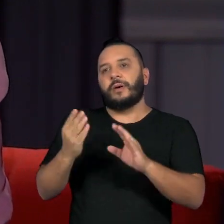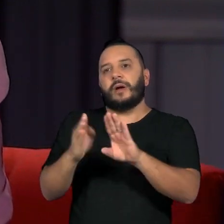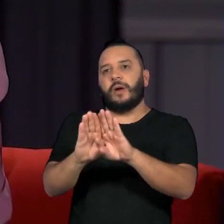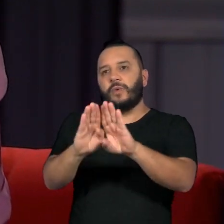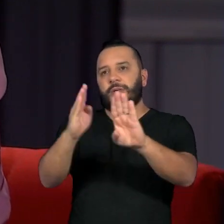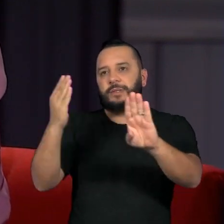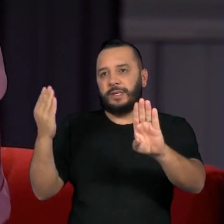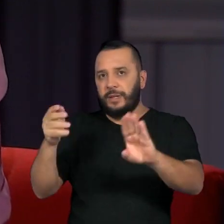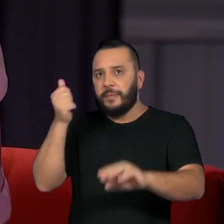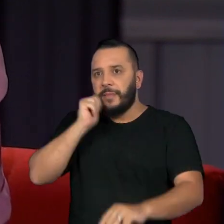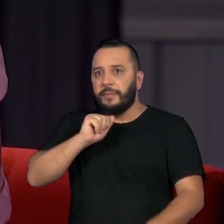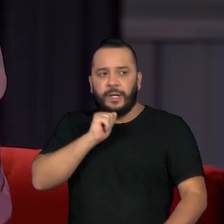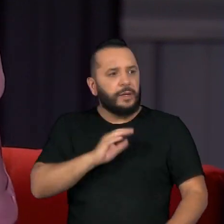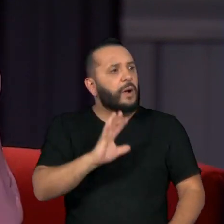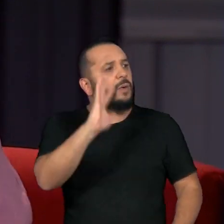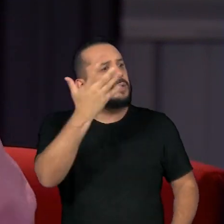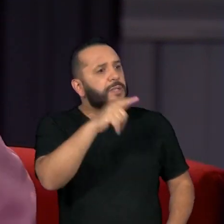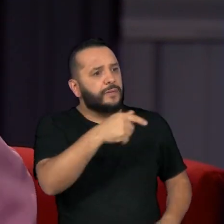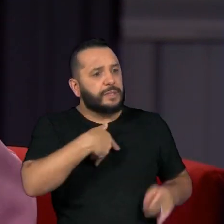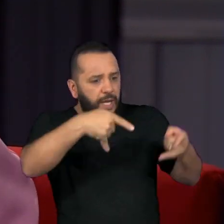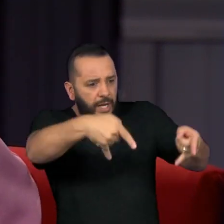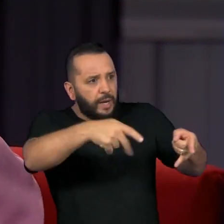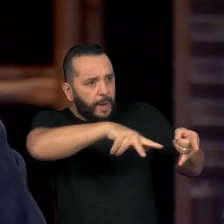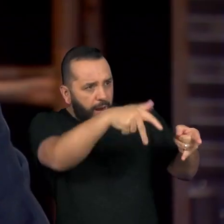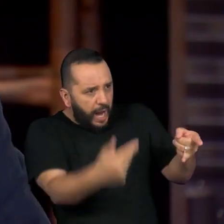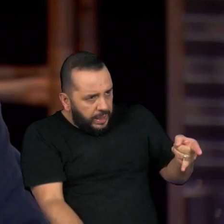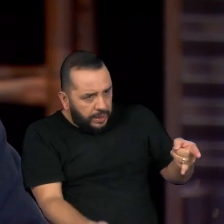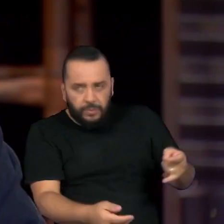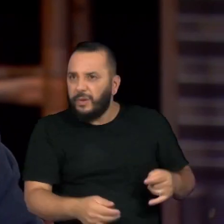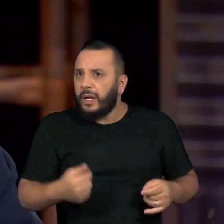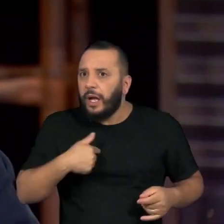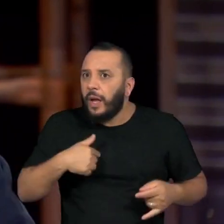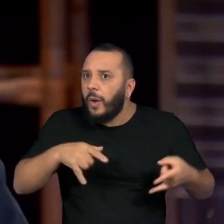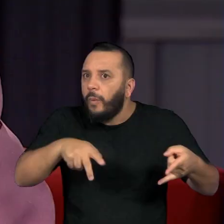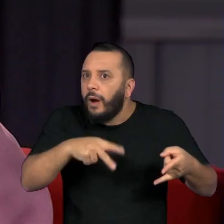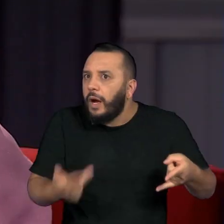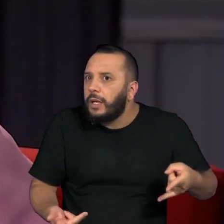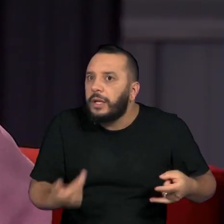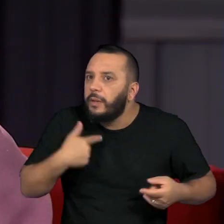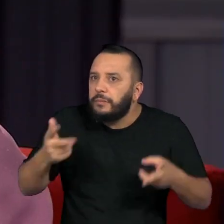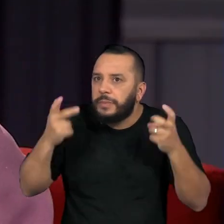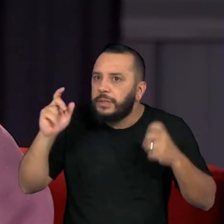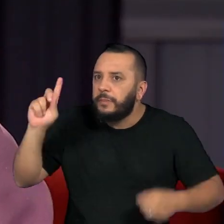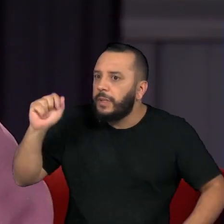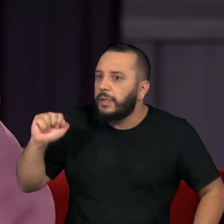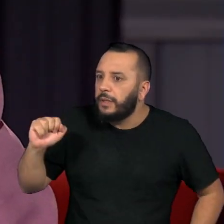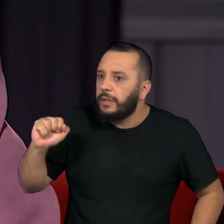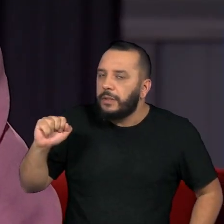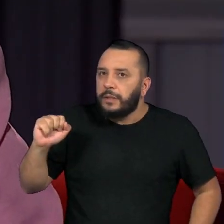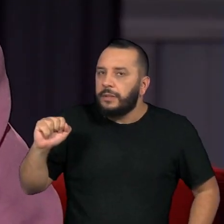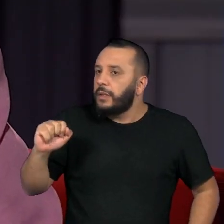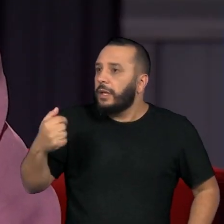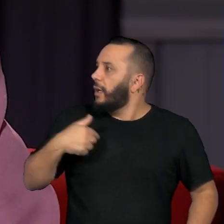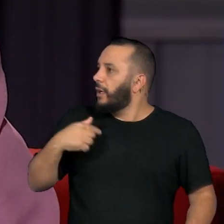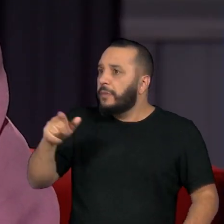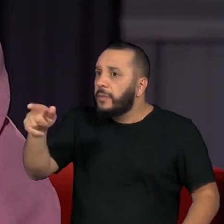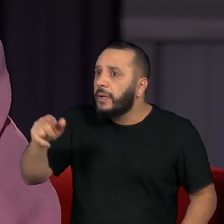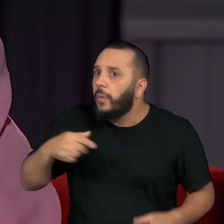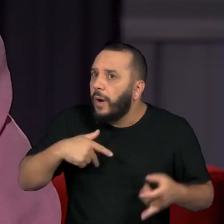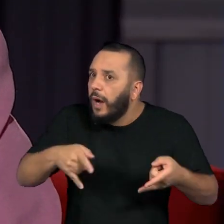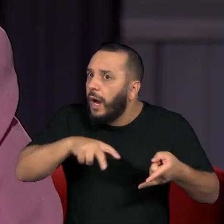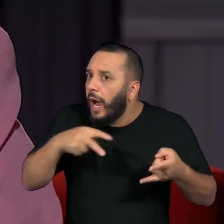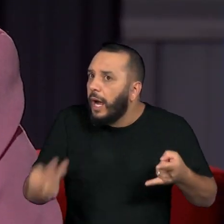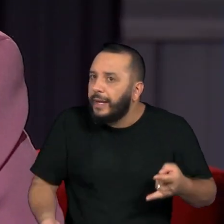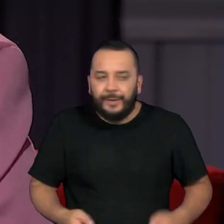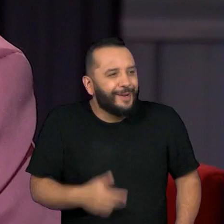nossa, o que aconteceu? Caiu da cama? Eu falei, meu Deus, caí? E não percebi? Você ouviu alguma coisa, mãe? Minha mãe morrendo